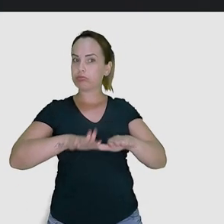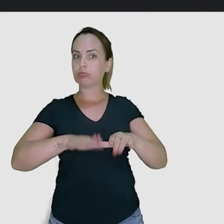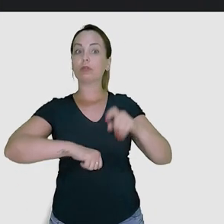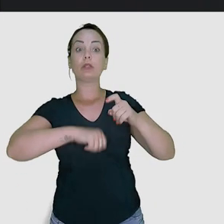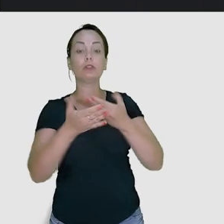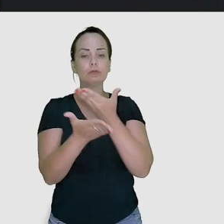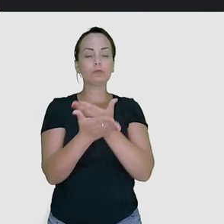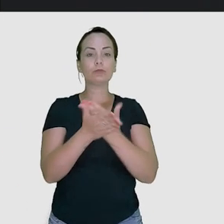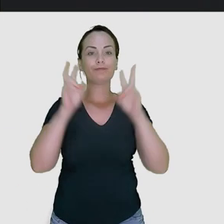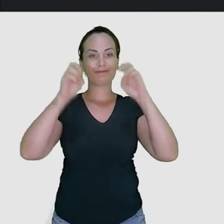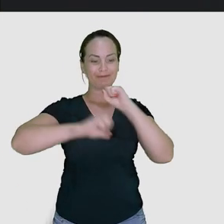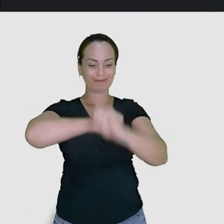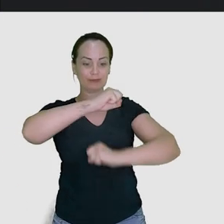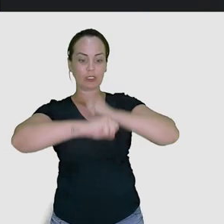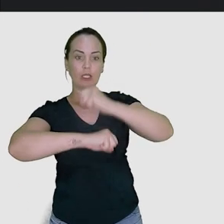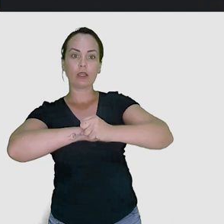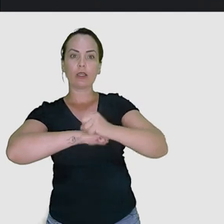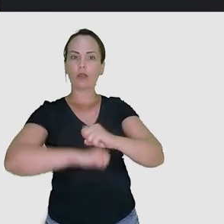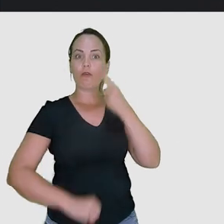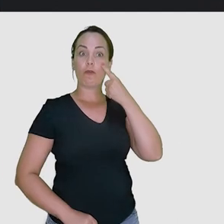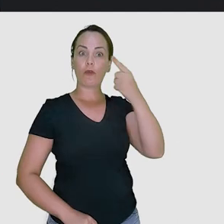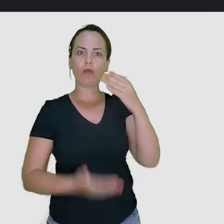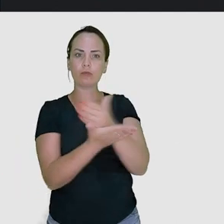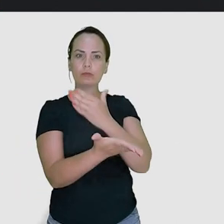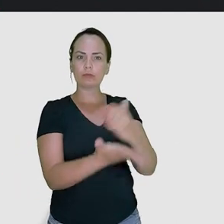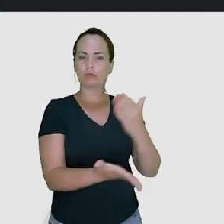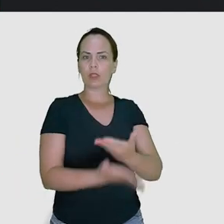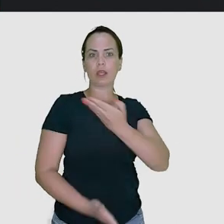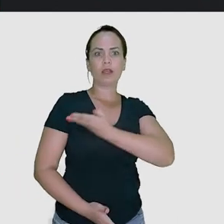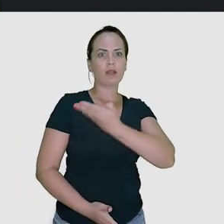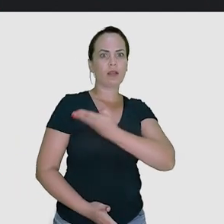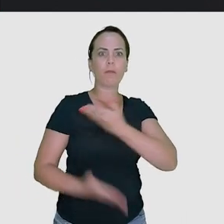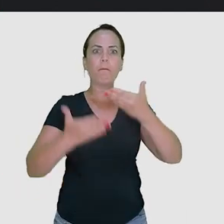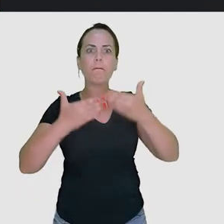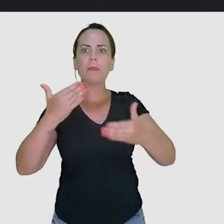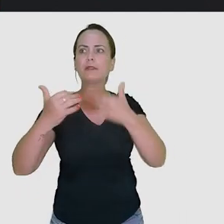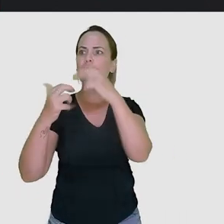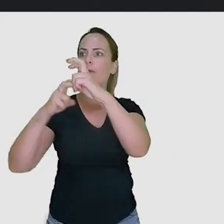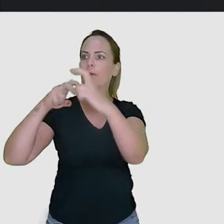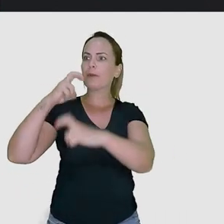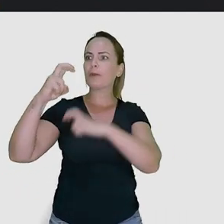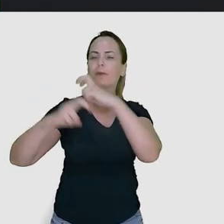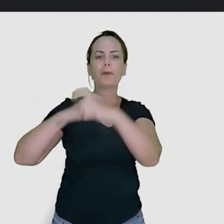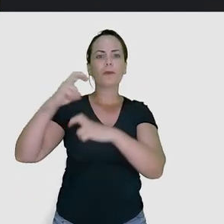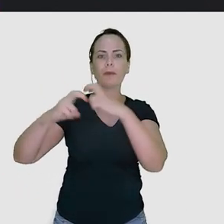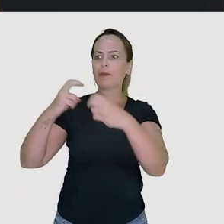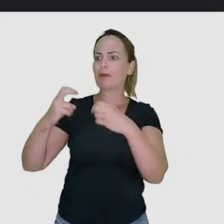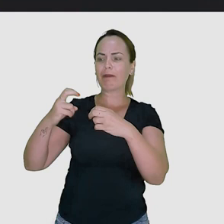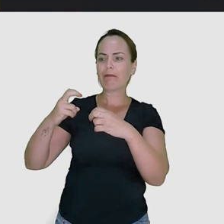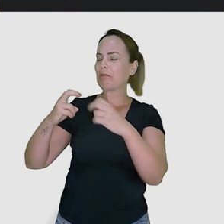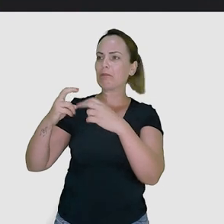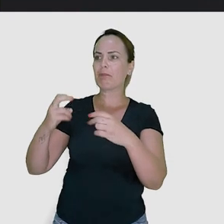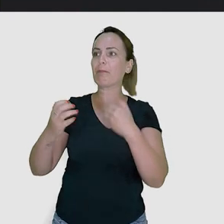estava na escola, em tempos de não isolamento, fazendo um trabalho sobre o sistema solar. Foi quando viu um relato de que alguns colegas haviam